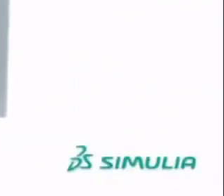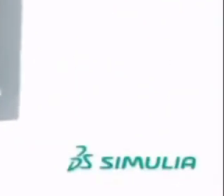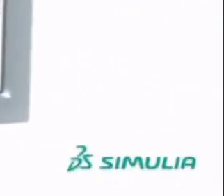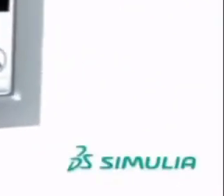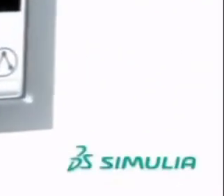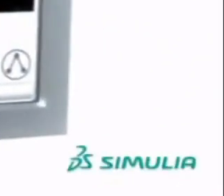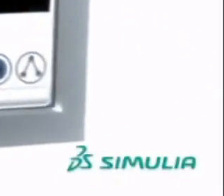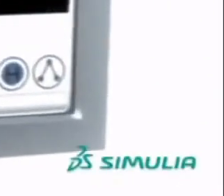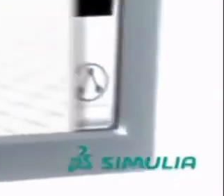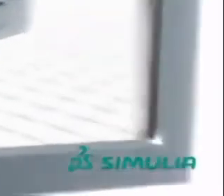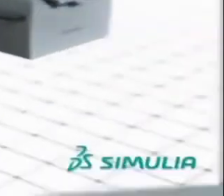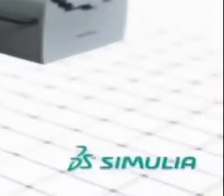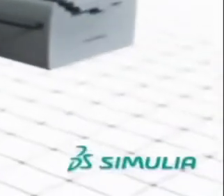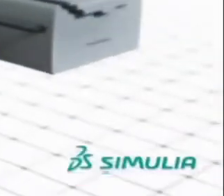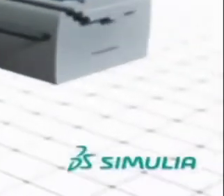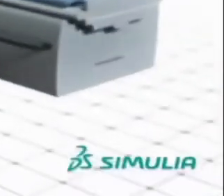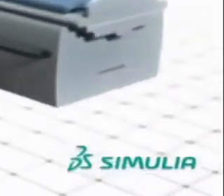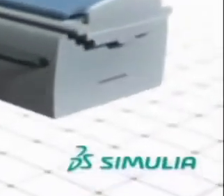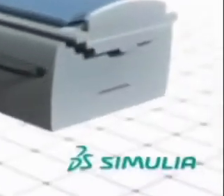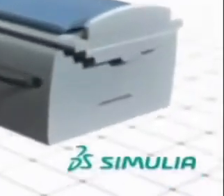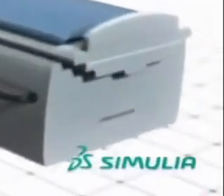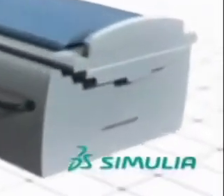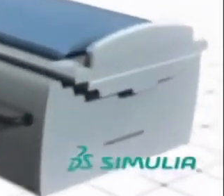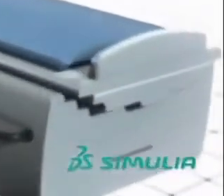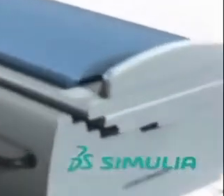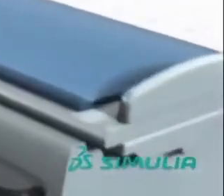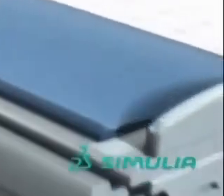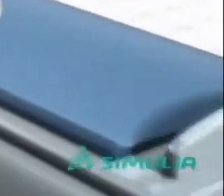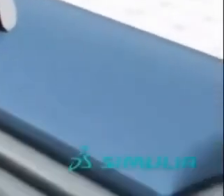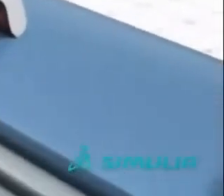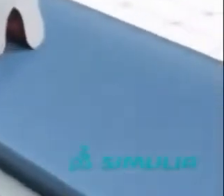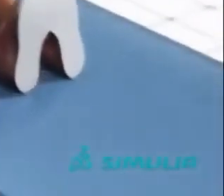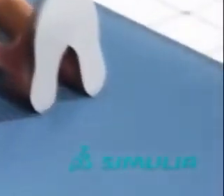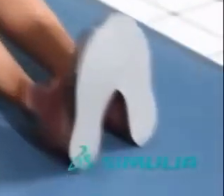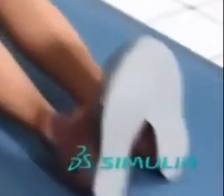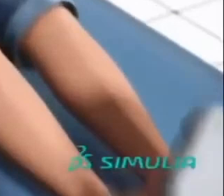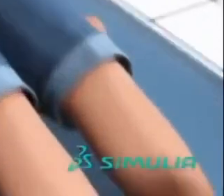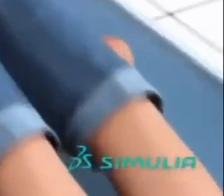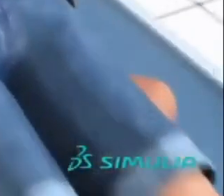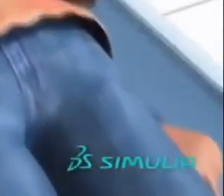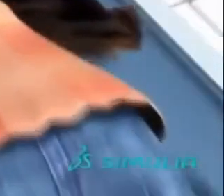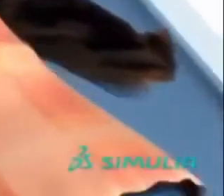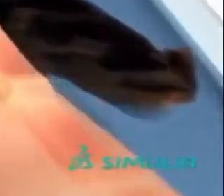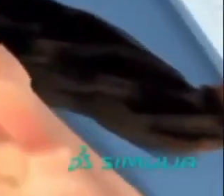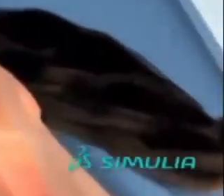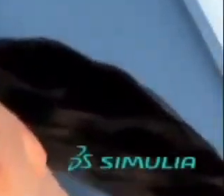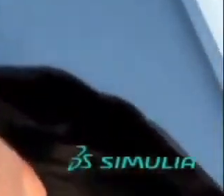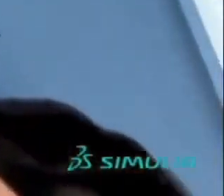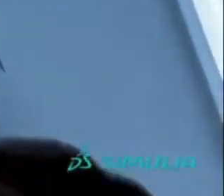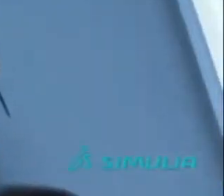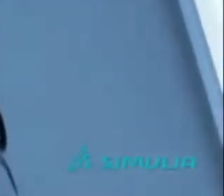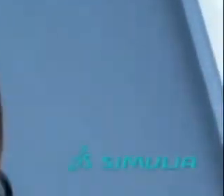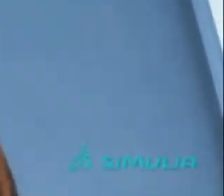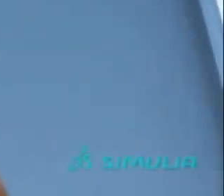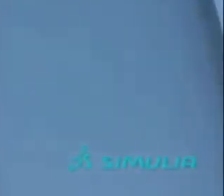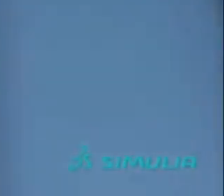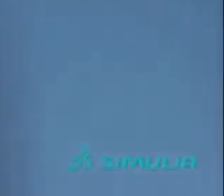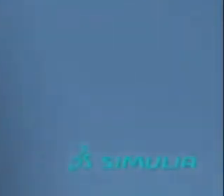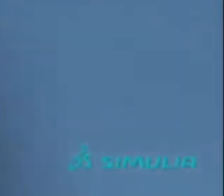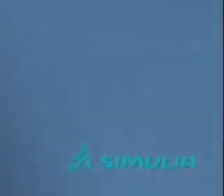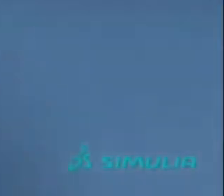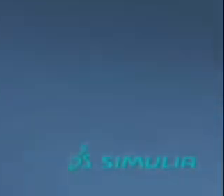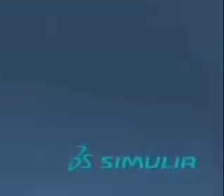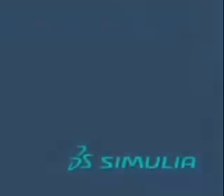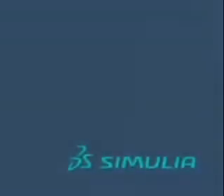Foram feitos os exames, verificou que ela tem arritmia. Ela vai entrar num scanner qualquer, né? Um scanner específico, e ele vai criar